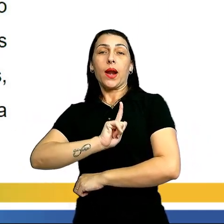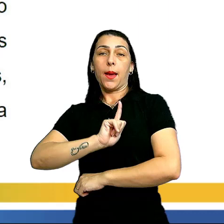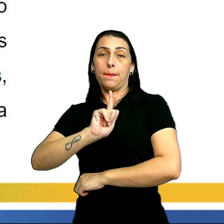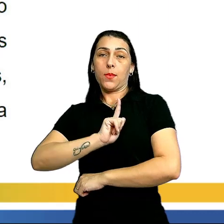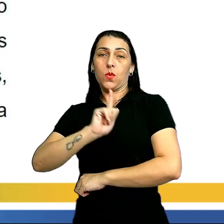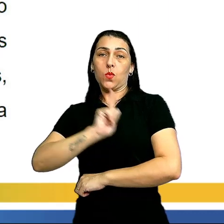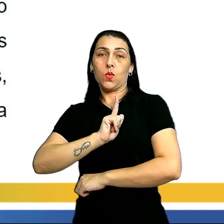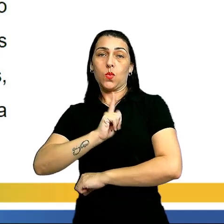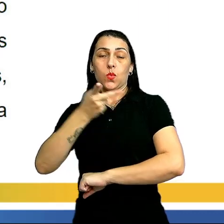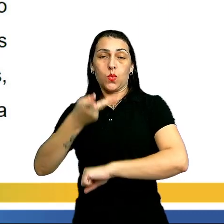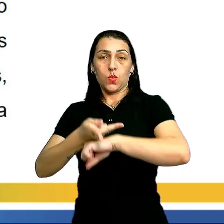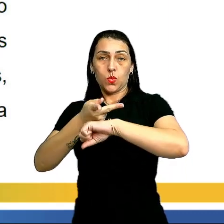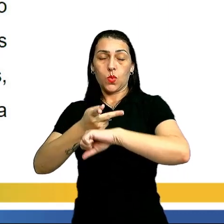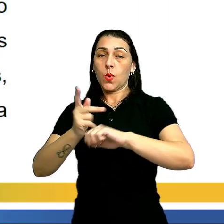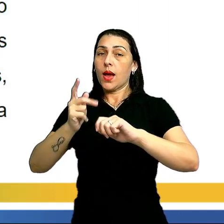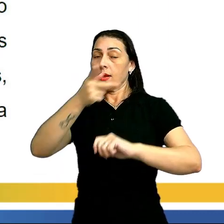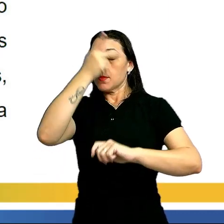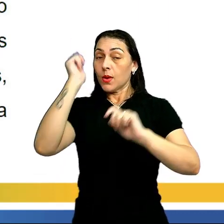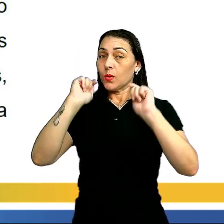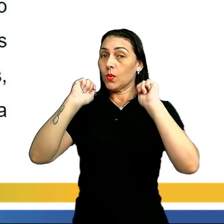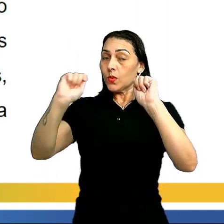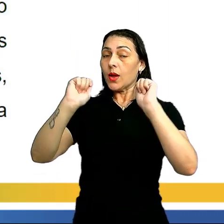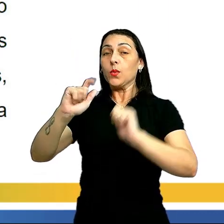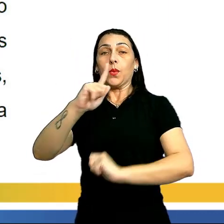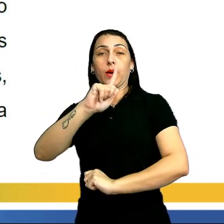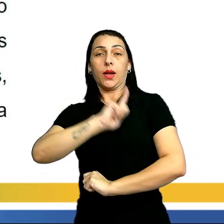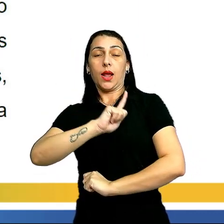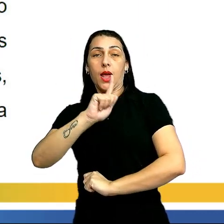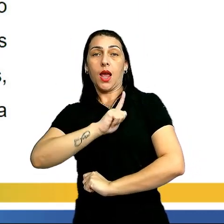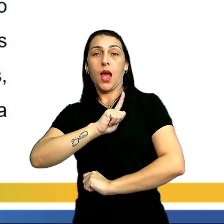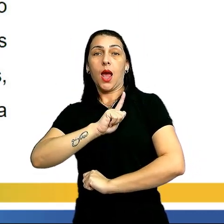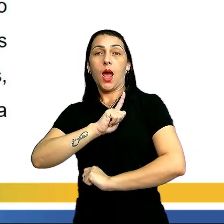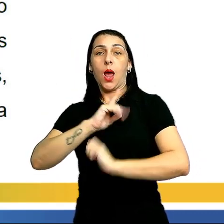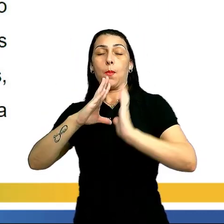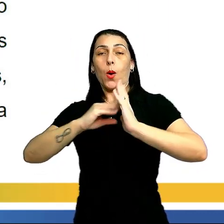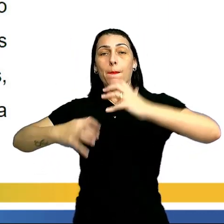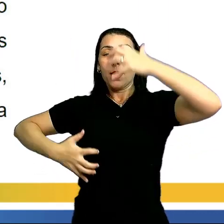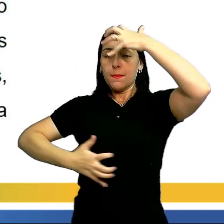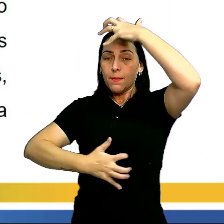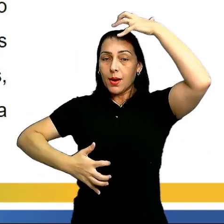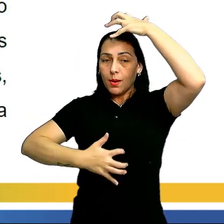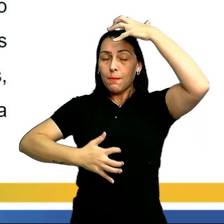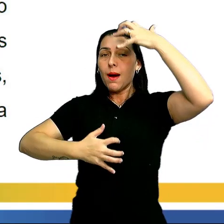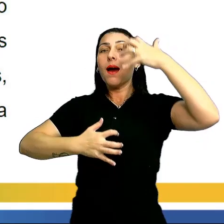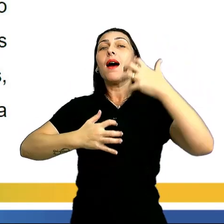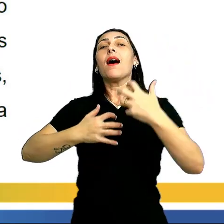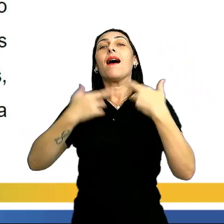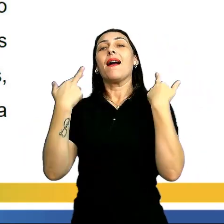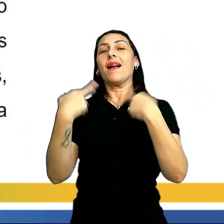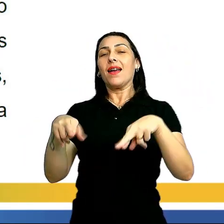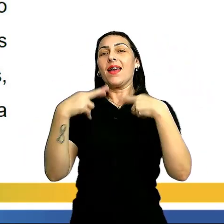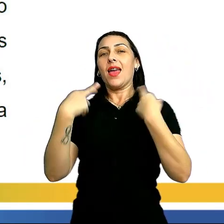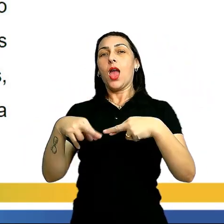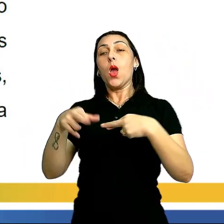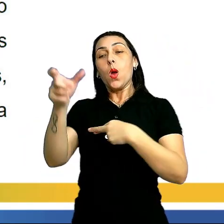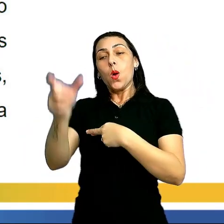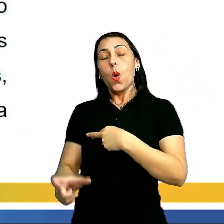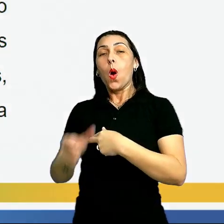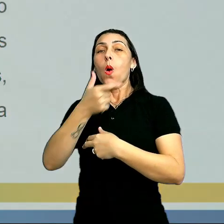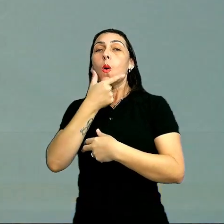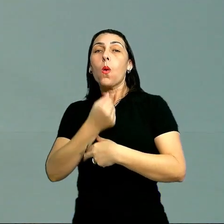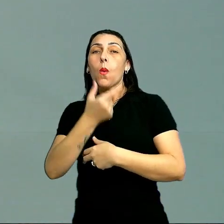Na partida, os torcedores gremistas imitam macacos para ridicularizar o